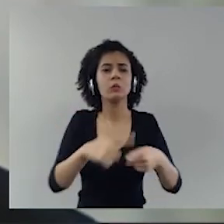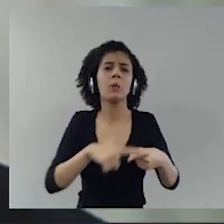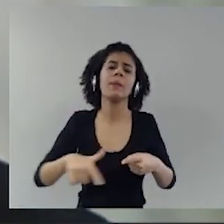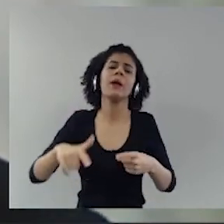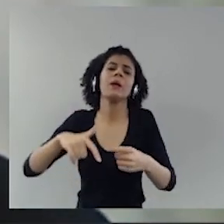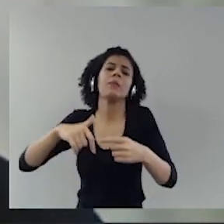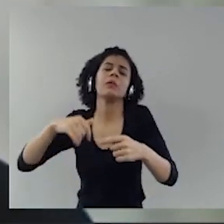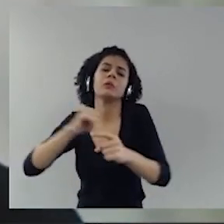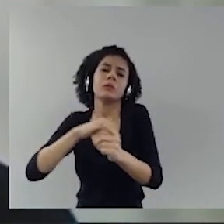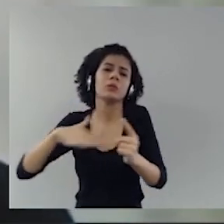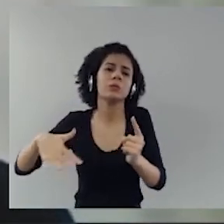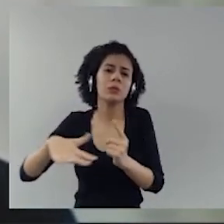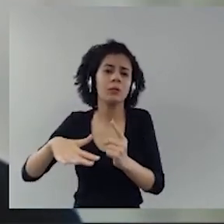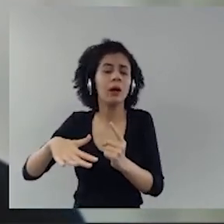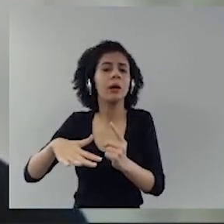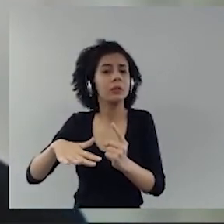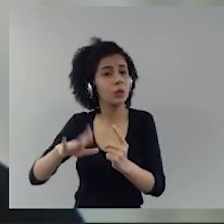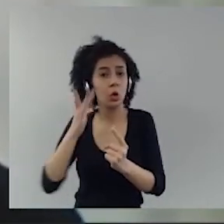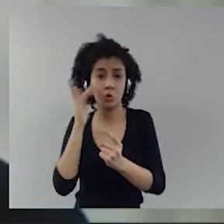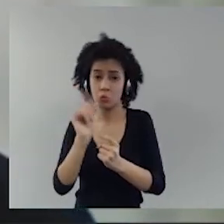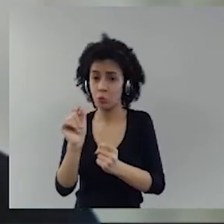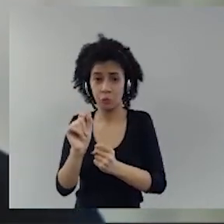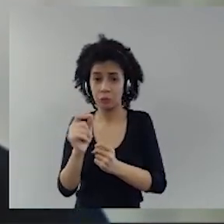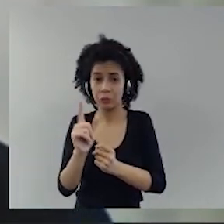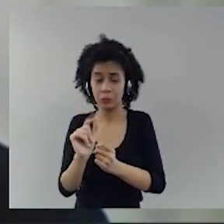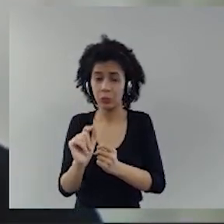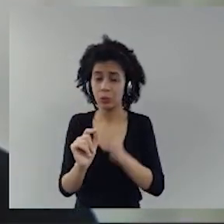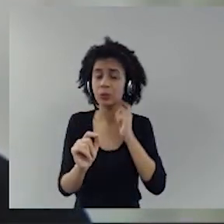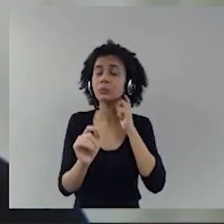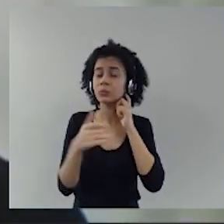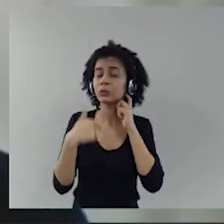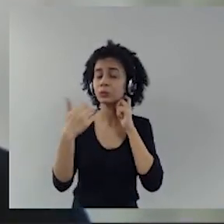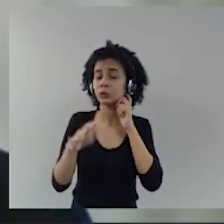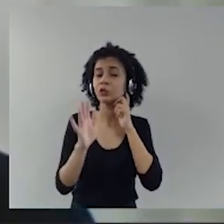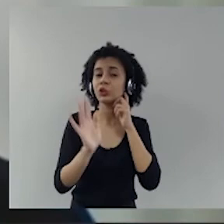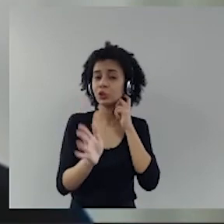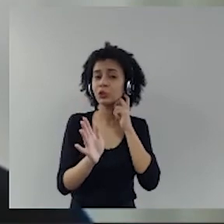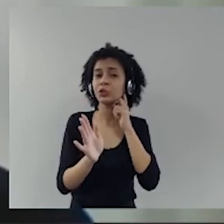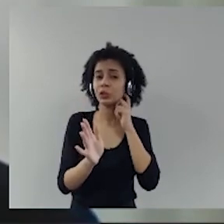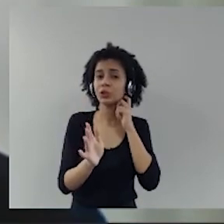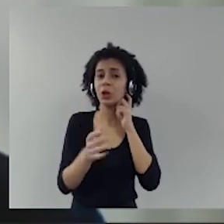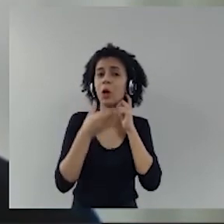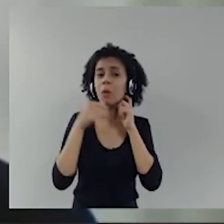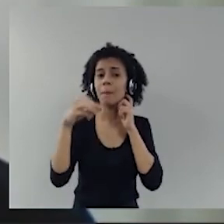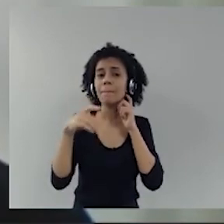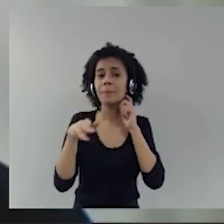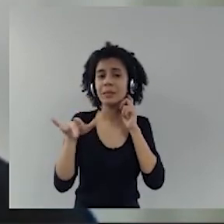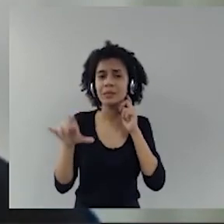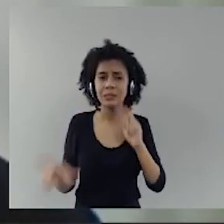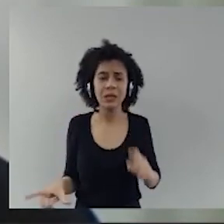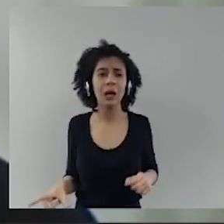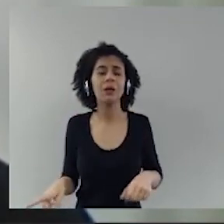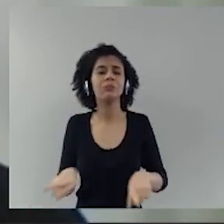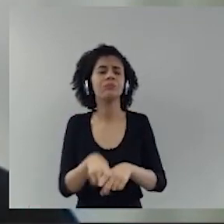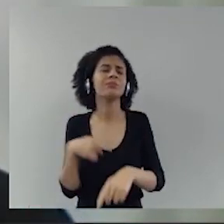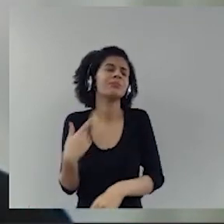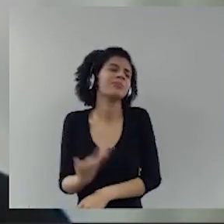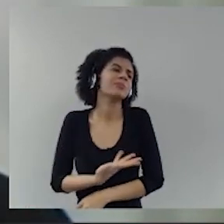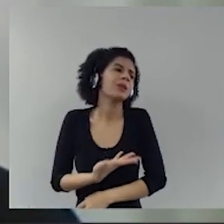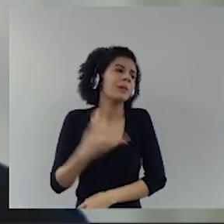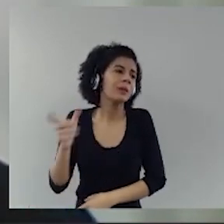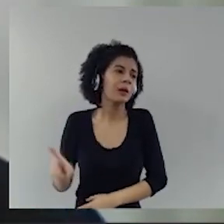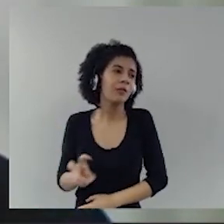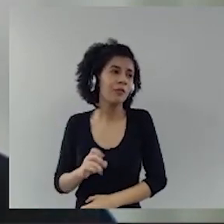sociais e não há dúvida alguma como já bem ressaltou o marçal justen neto a nossa querida